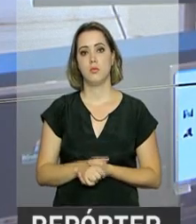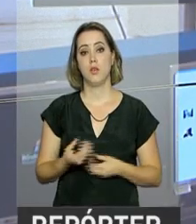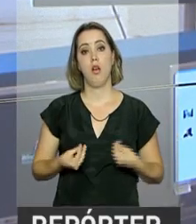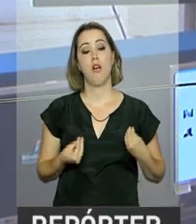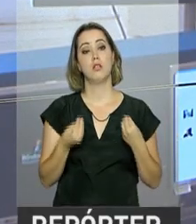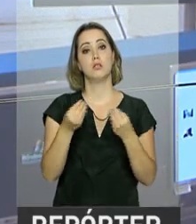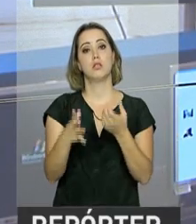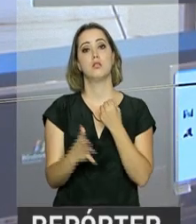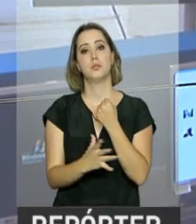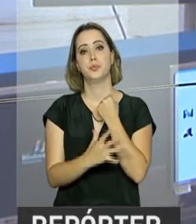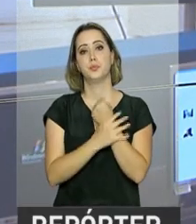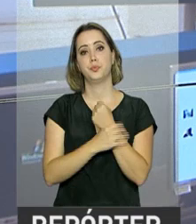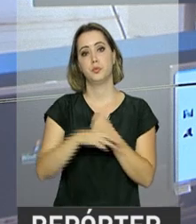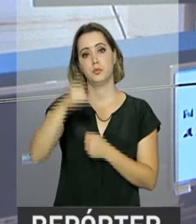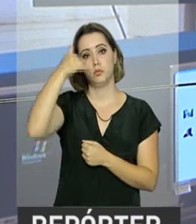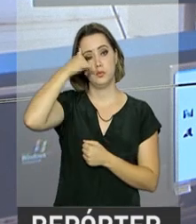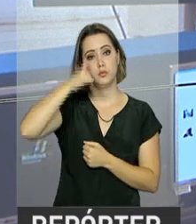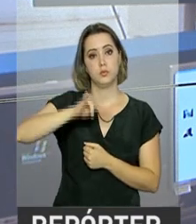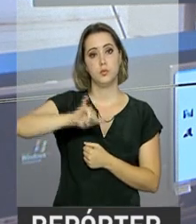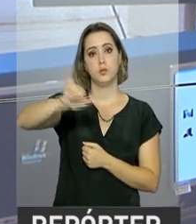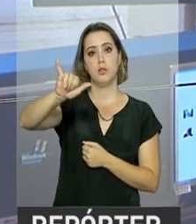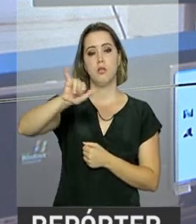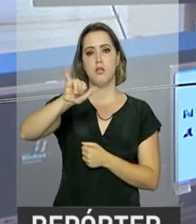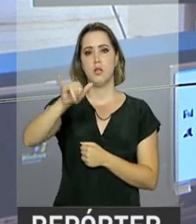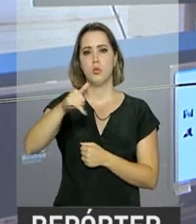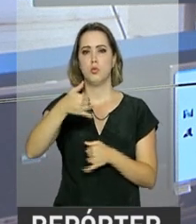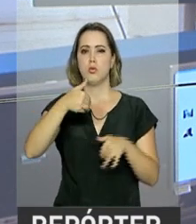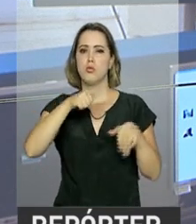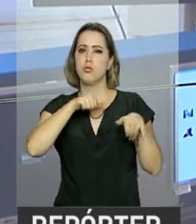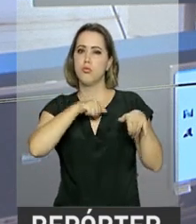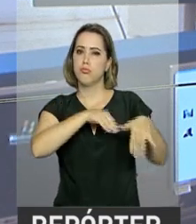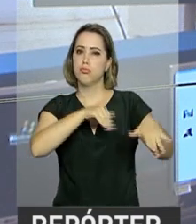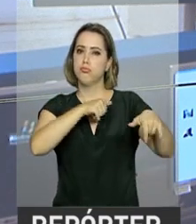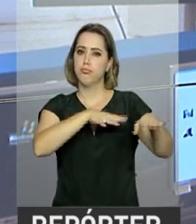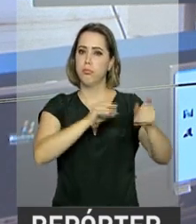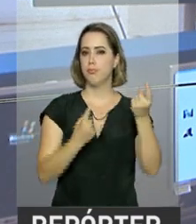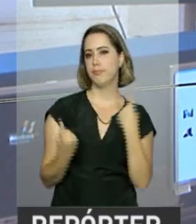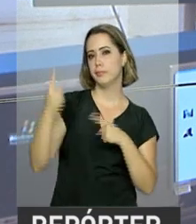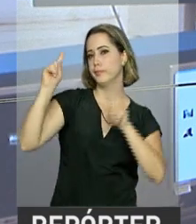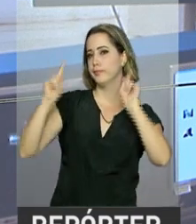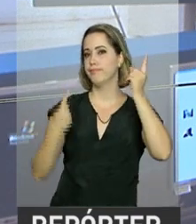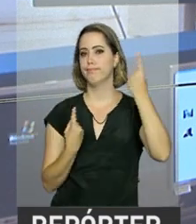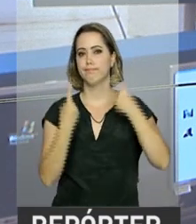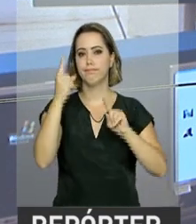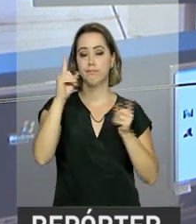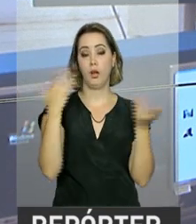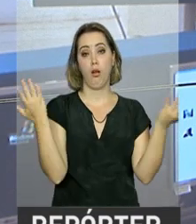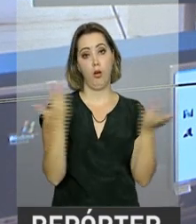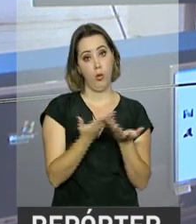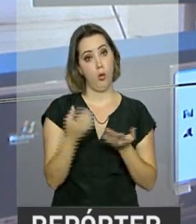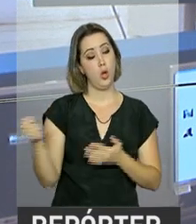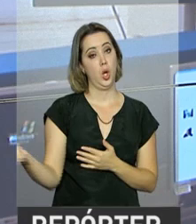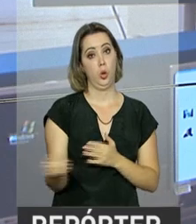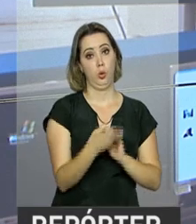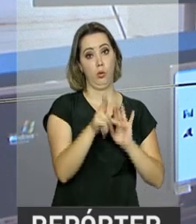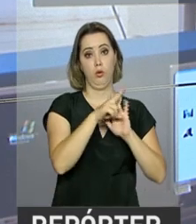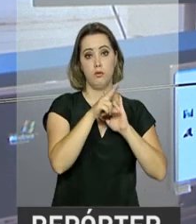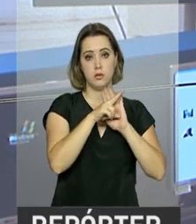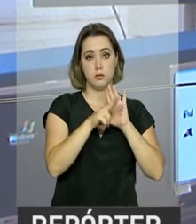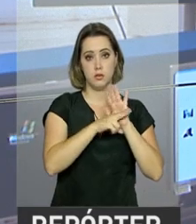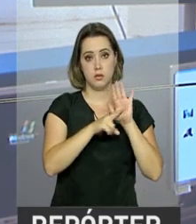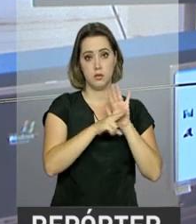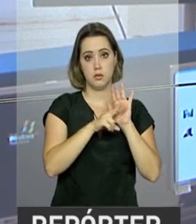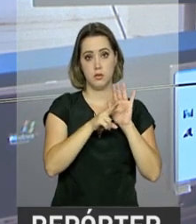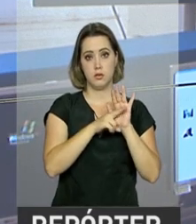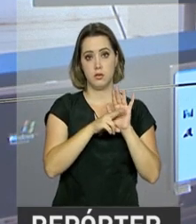garantir a segurança e evitar acidentes durante os desfiles das escolas de samba o Inmetro vai definir novas normas para os